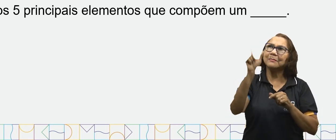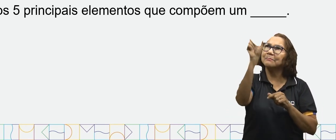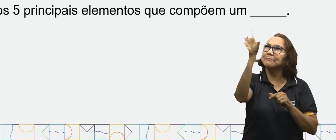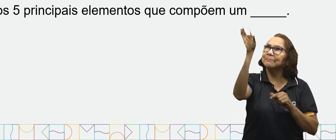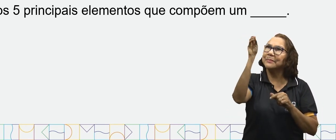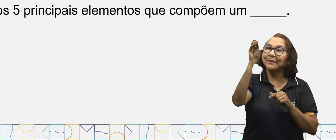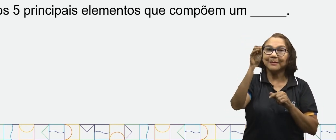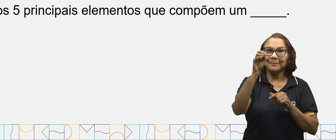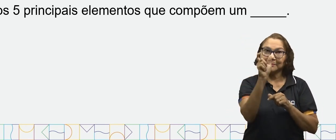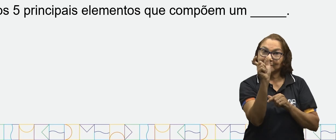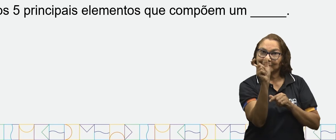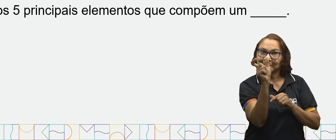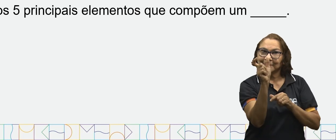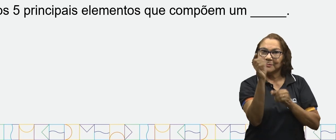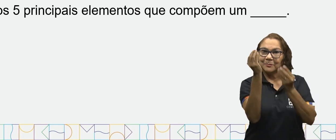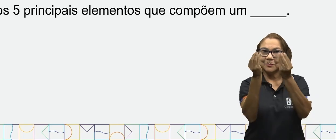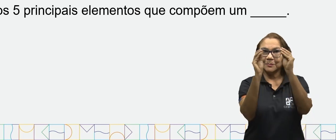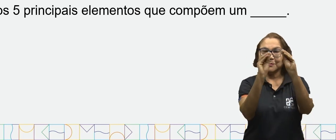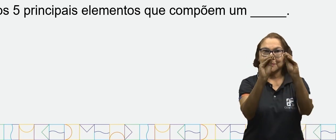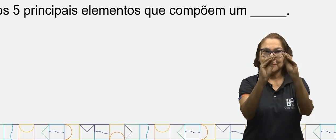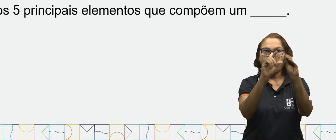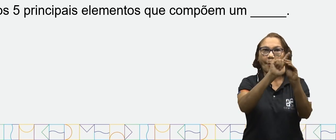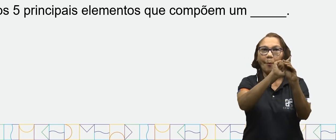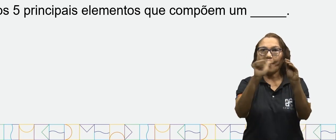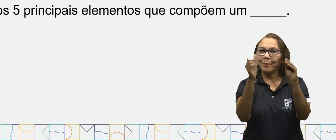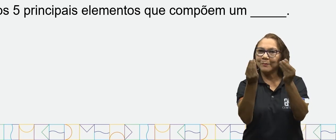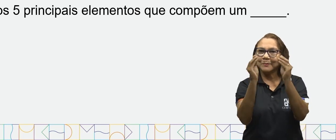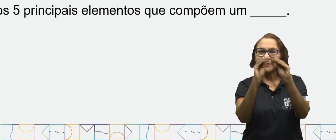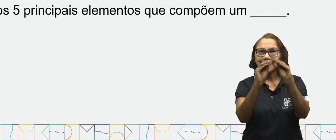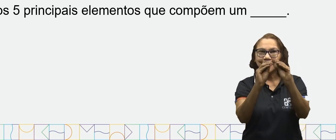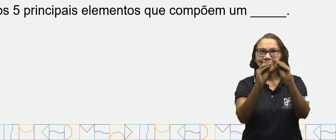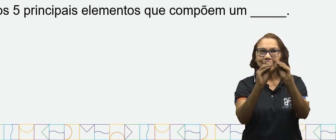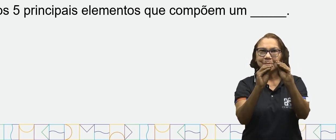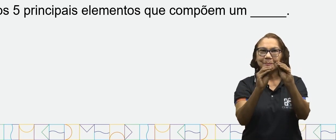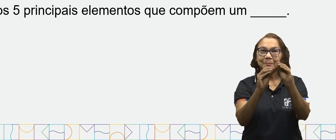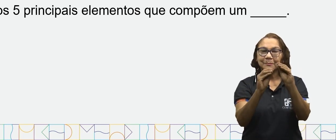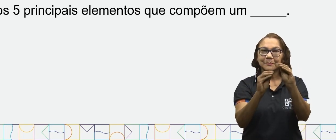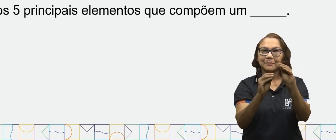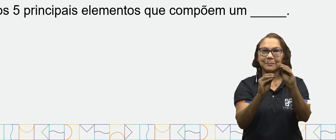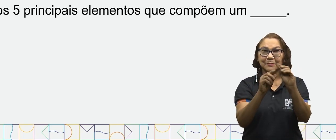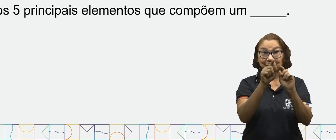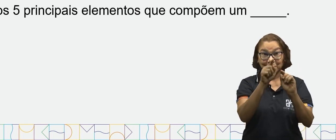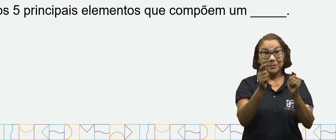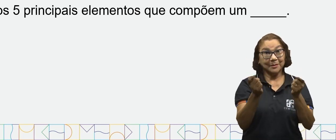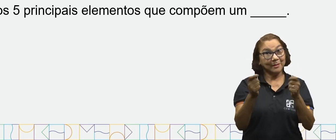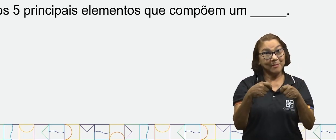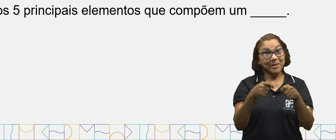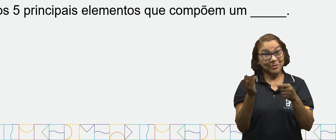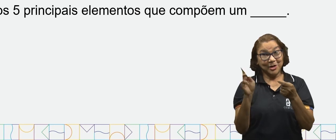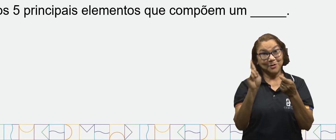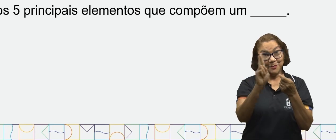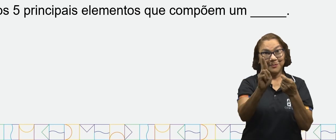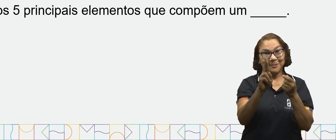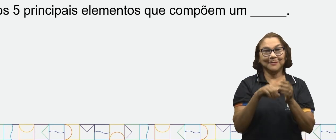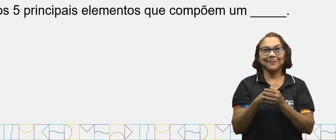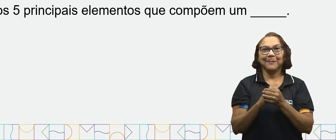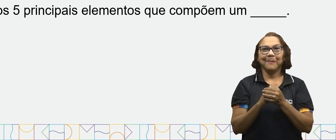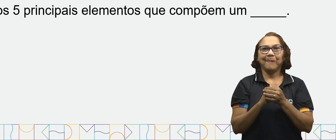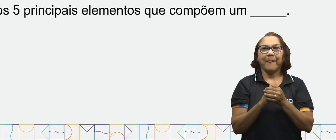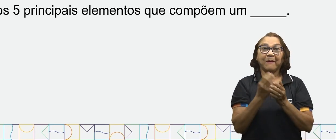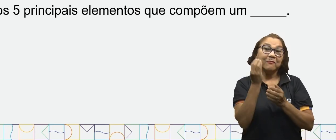mapa. Vamos observar o texto para ter certeza. Os pontos espaço também nos ajudam